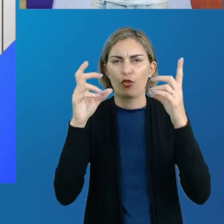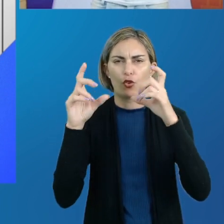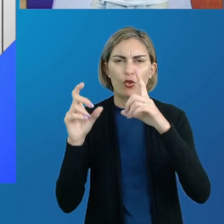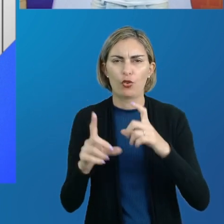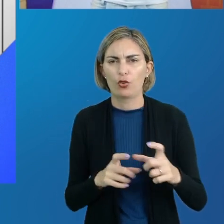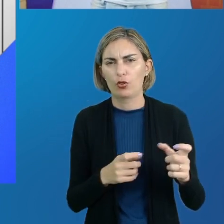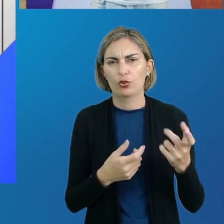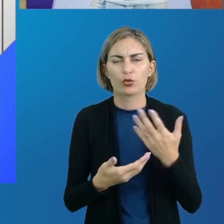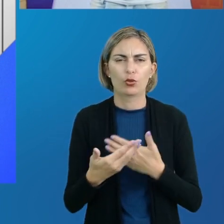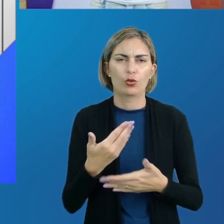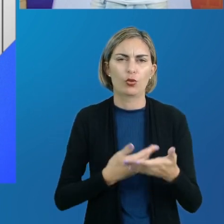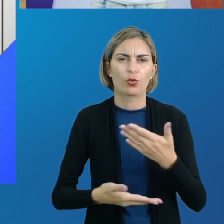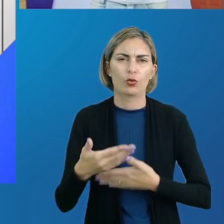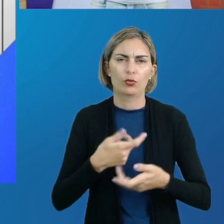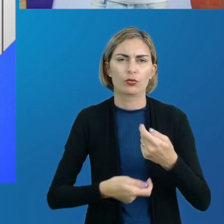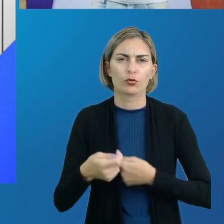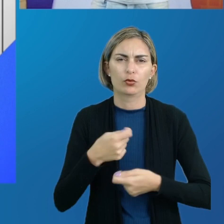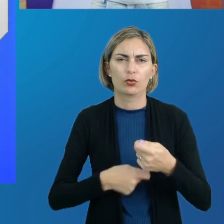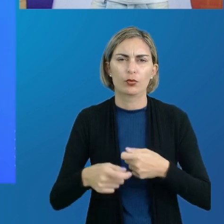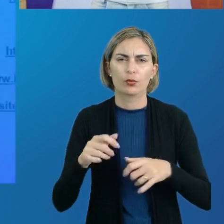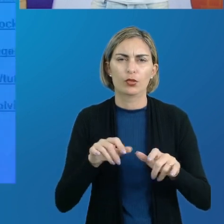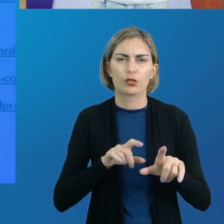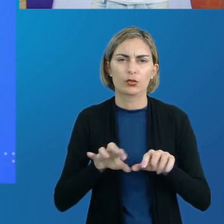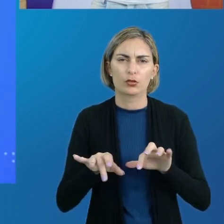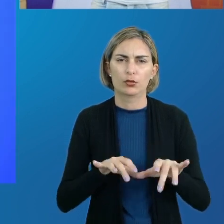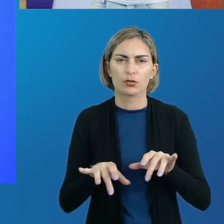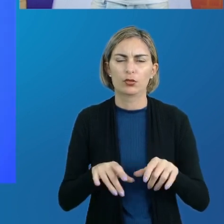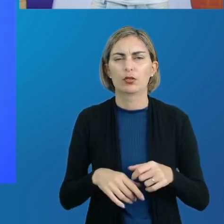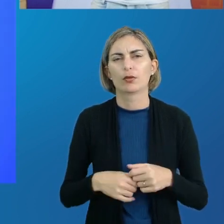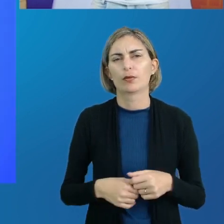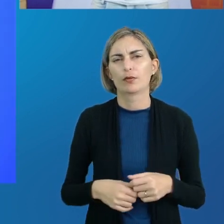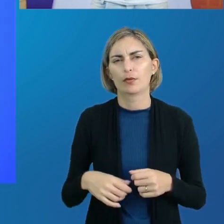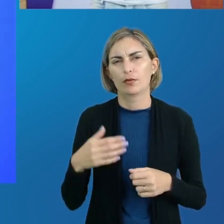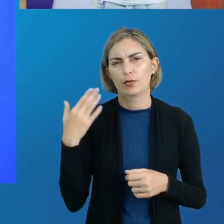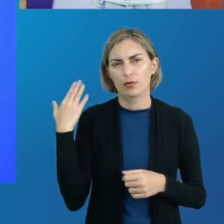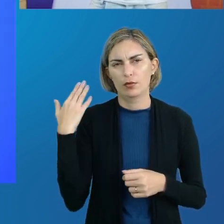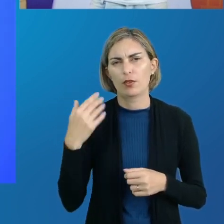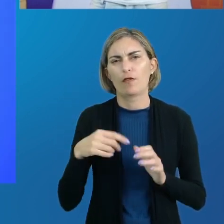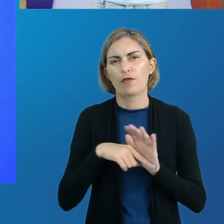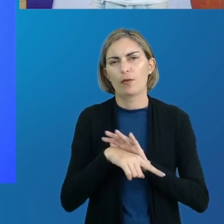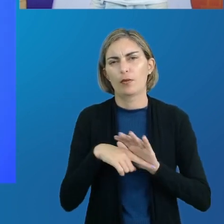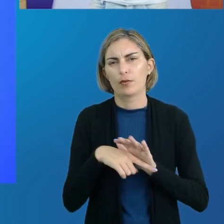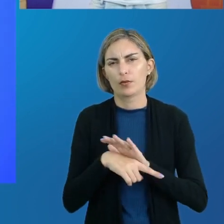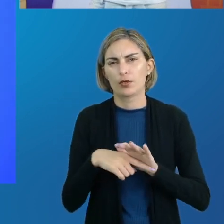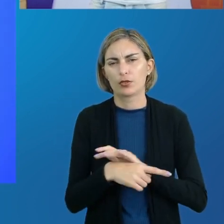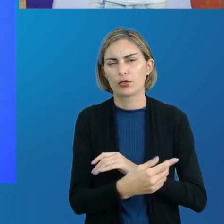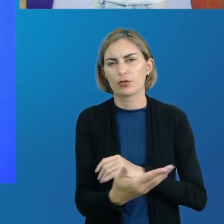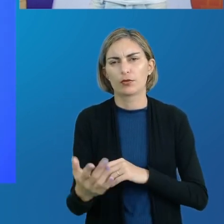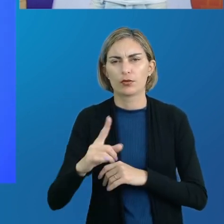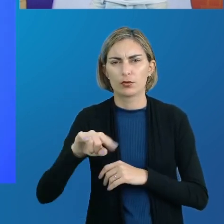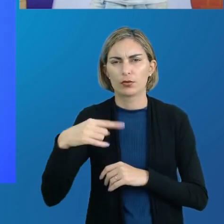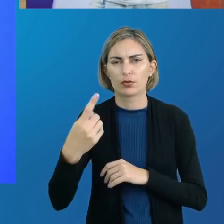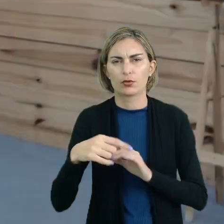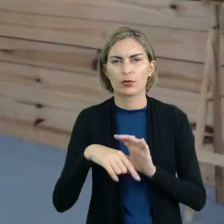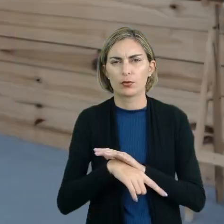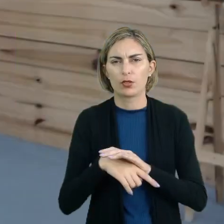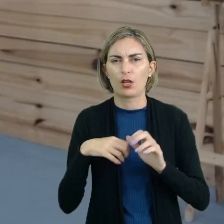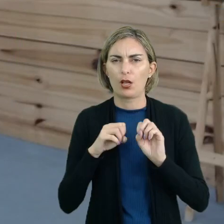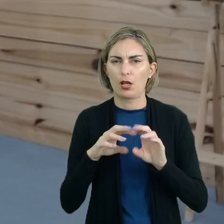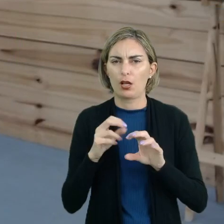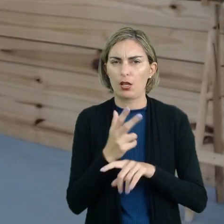comércio eletrônico, que é, no caso, o e-commerce. Aqui as fontes de pesquisas, para que vocês vejam depois. Essa aula